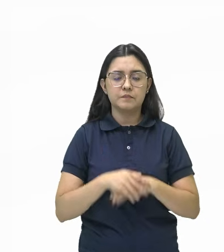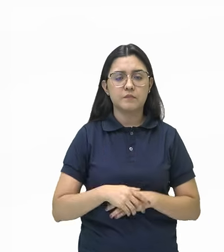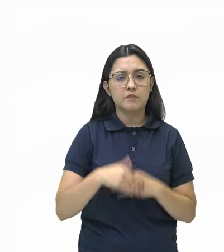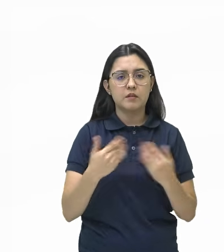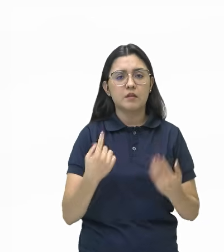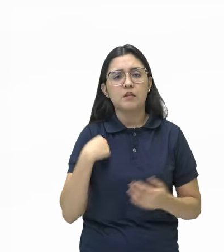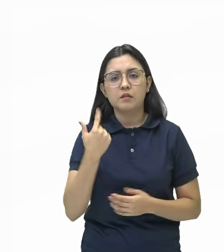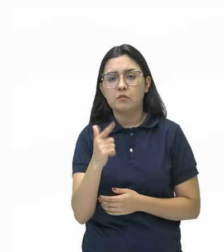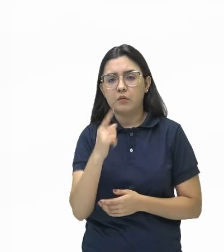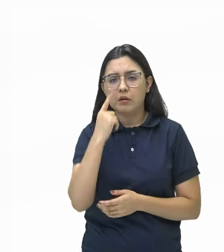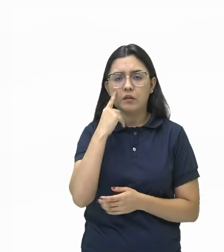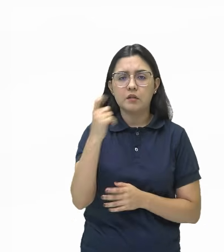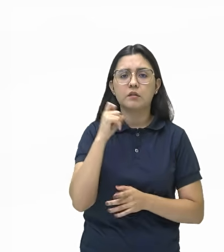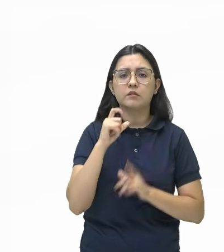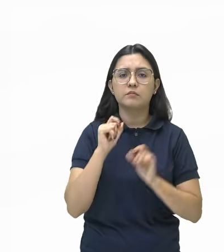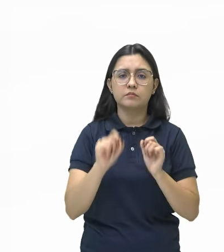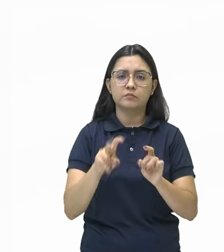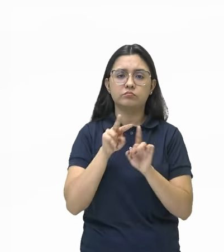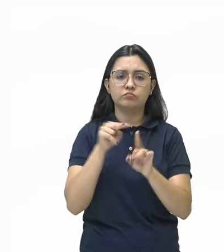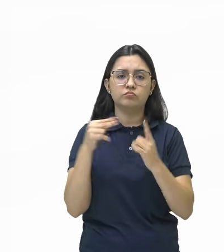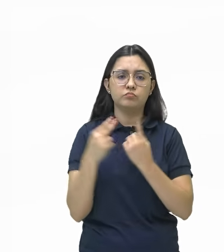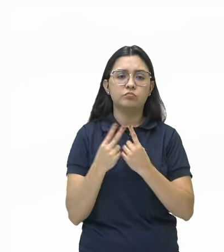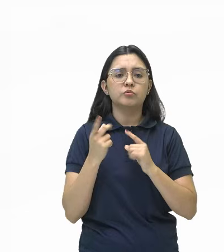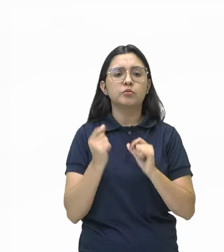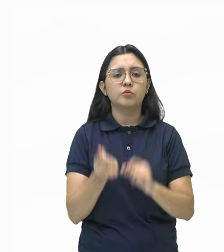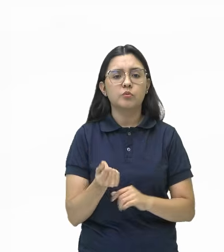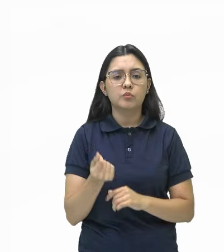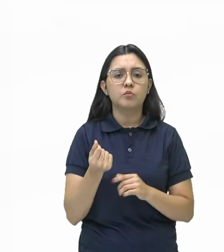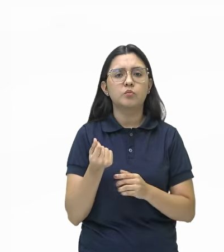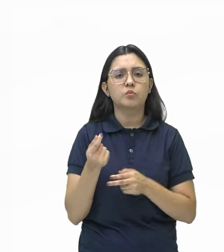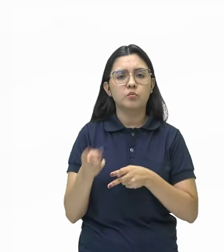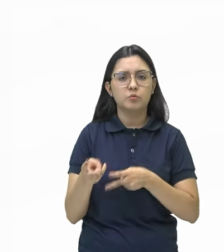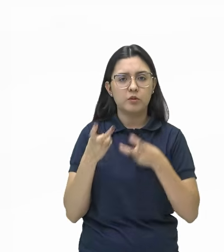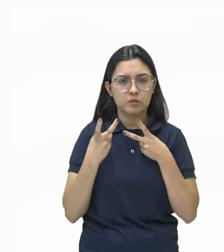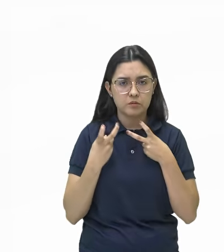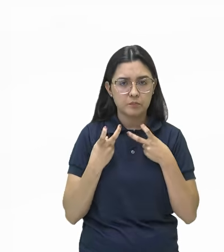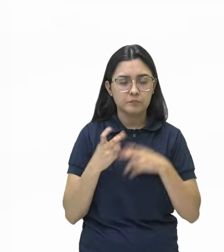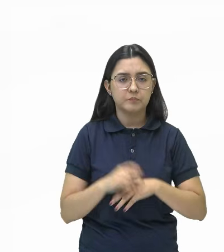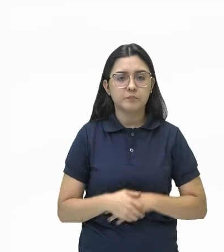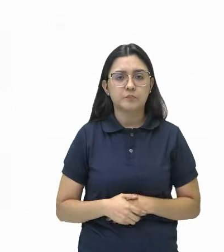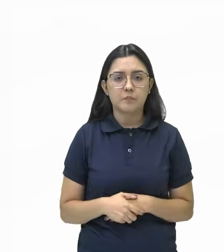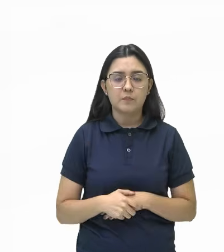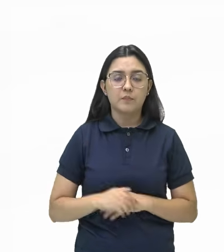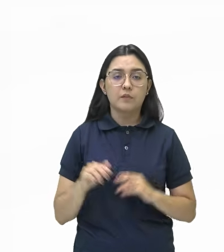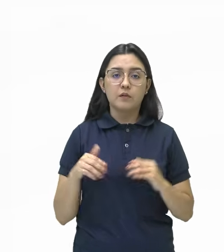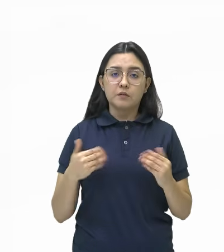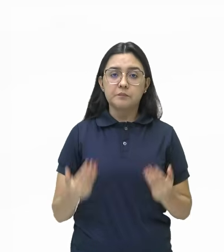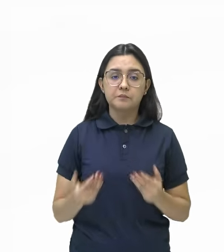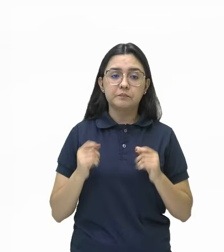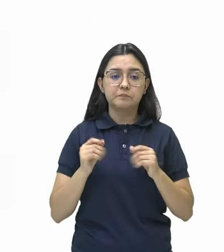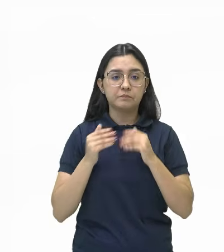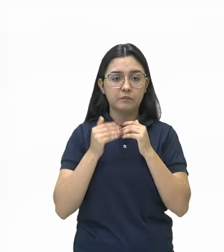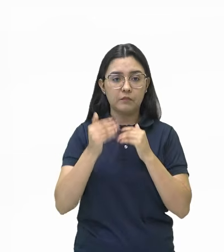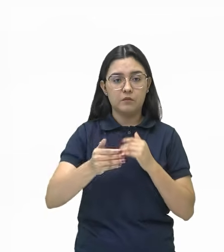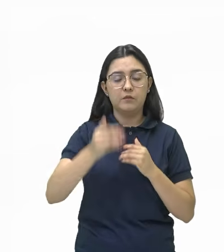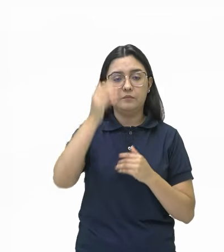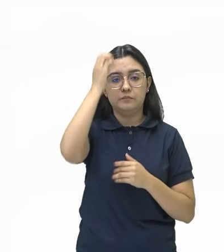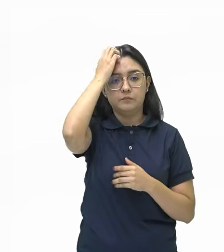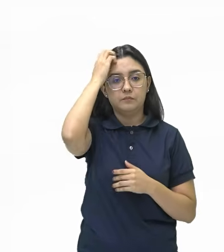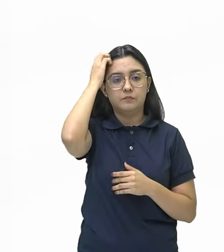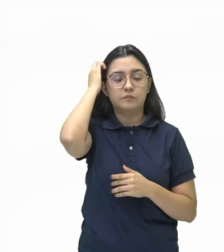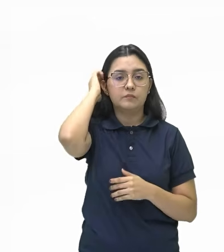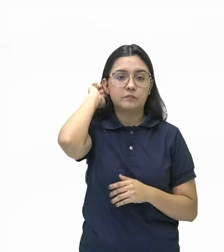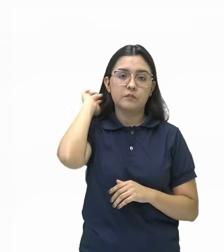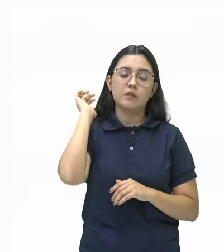de vista, né, do lucro, da exploração, né? Então, continuando, é